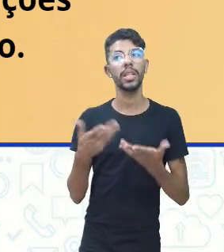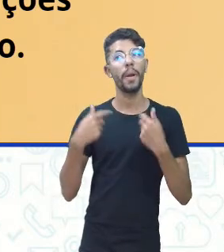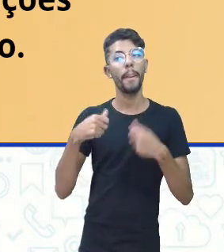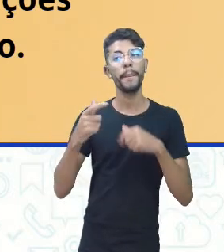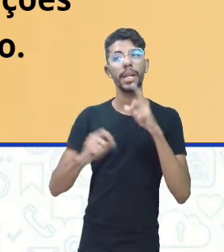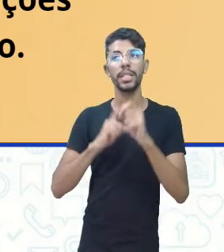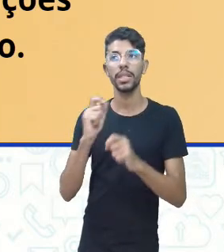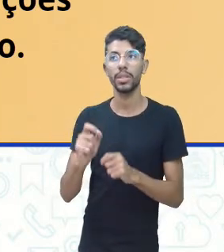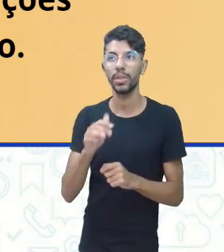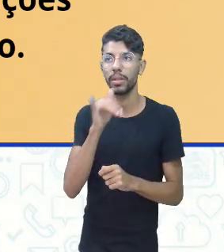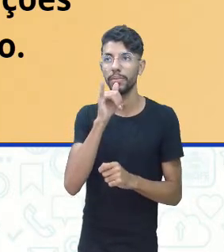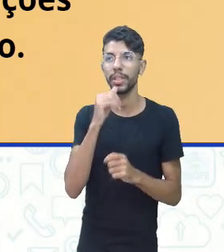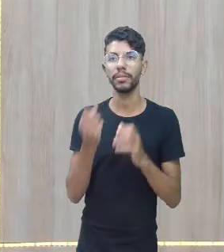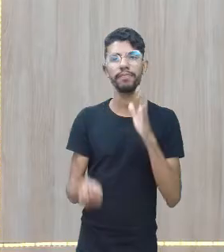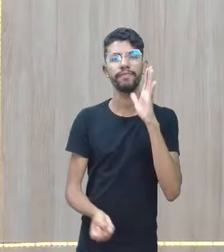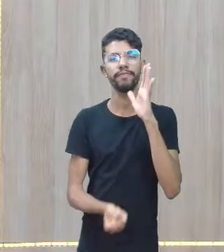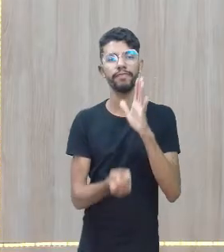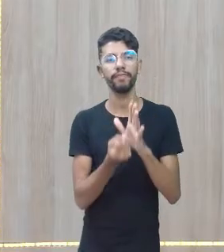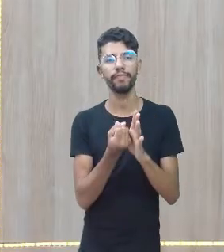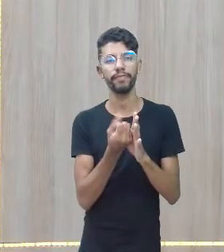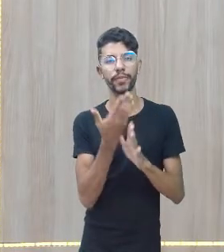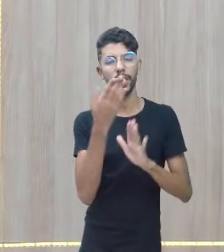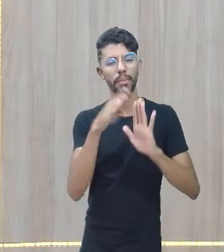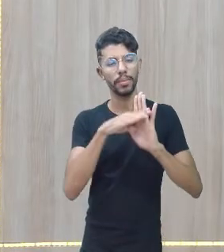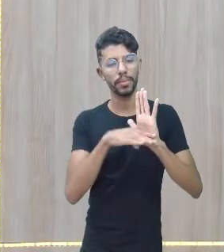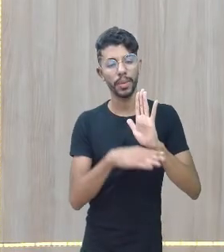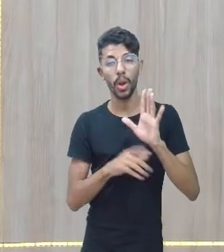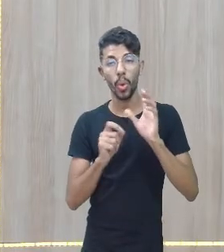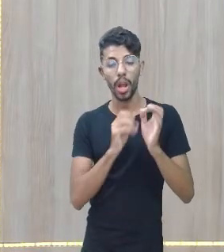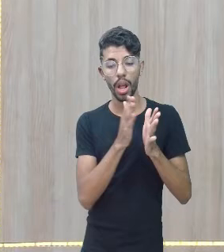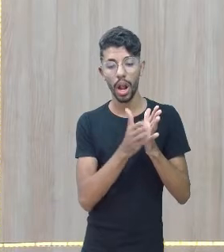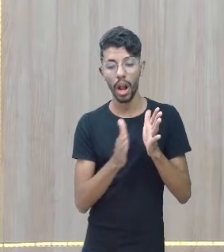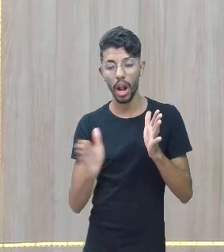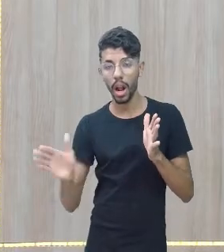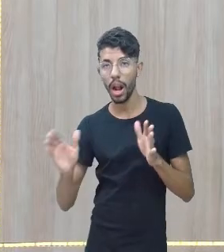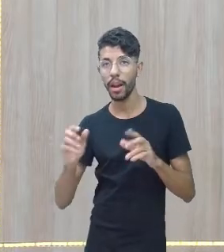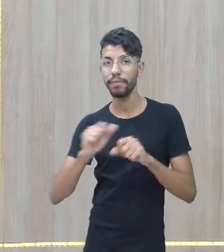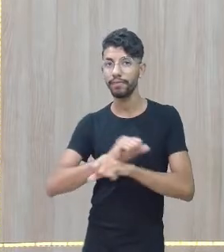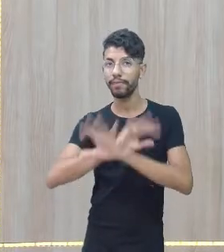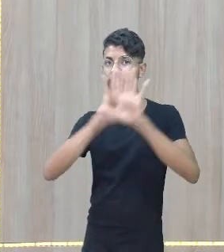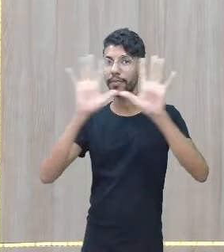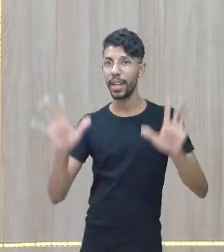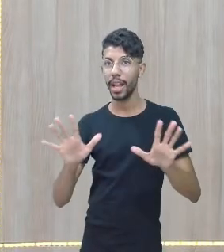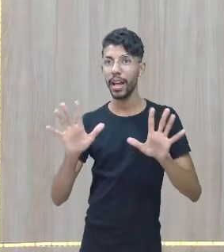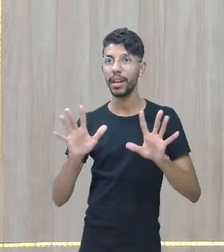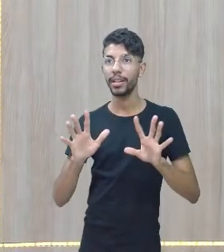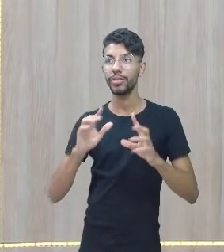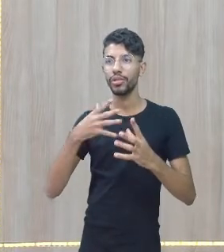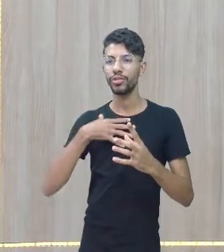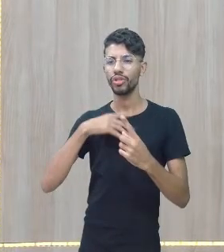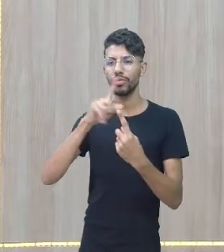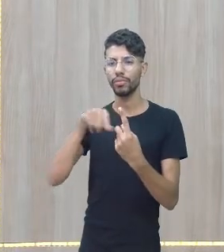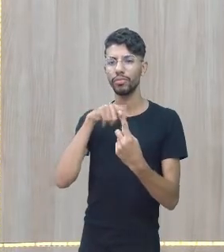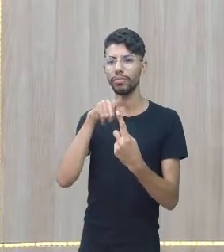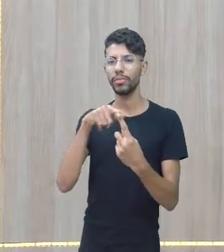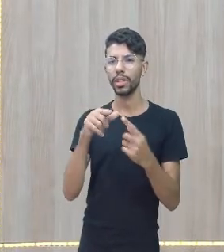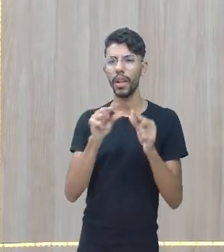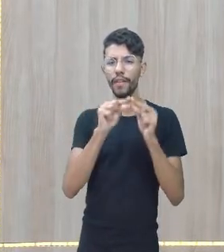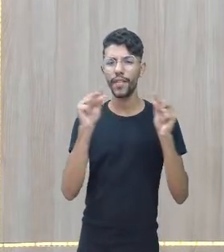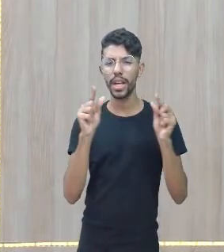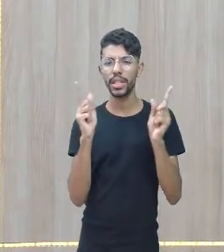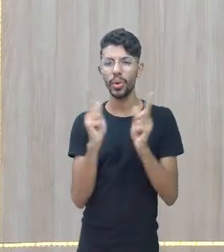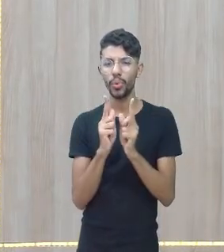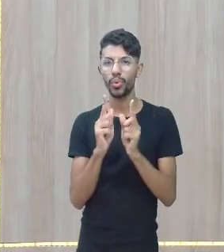preciso elaborar não somente um passo a passo transparente, mas, e claro, né, de forma objetiva, frases